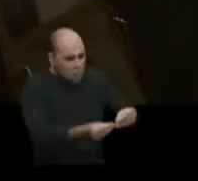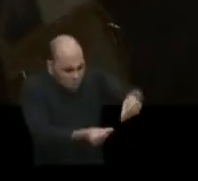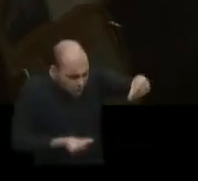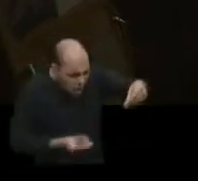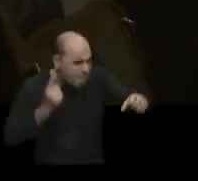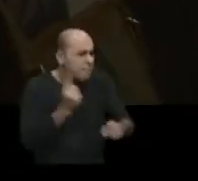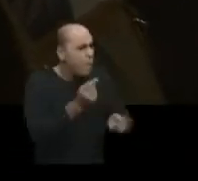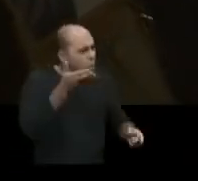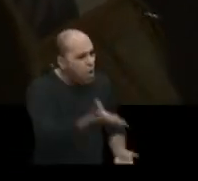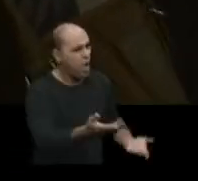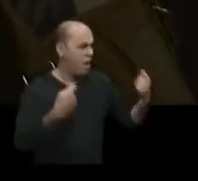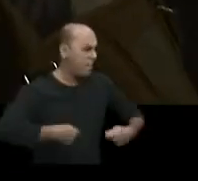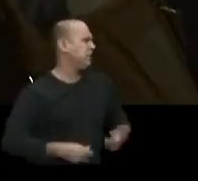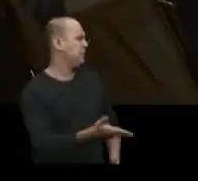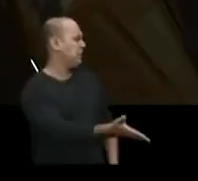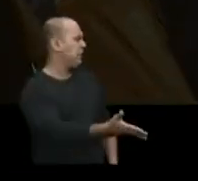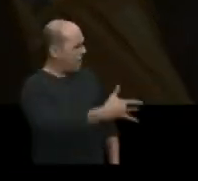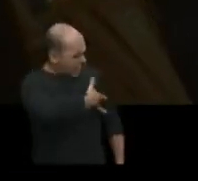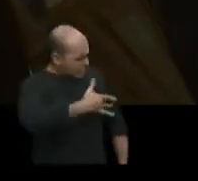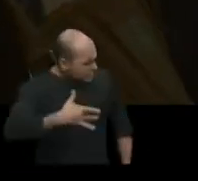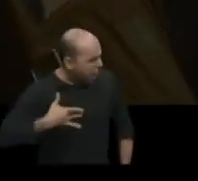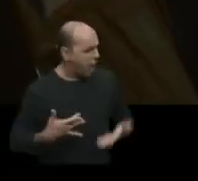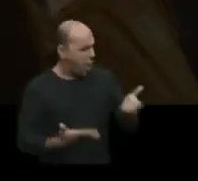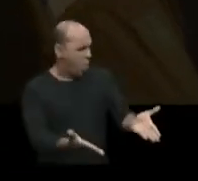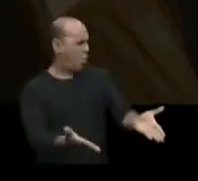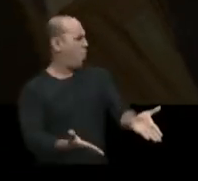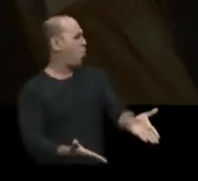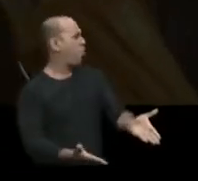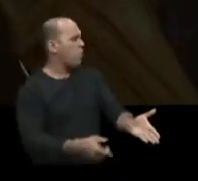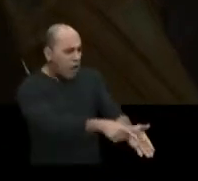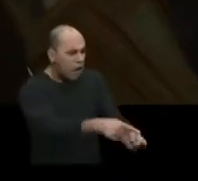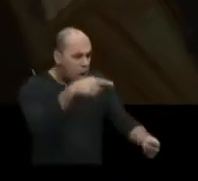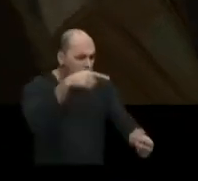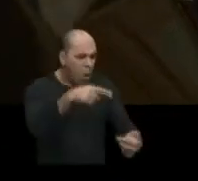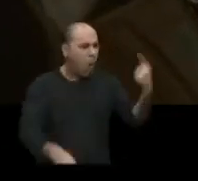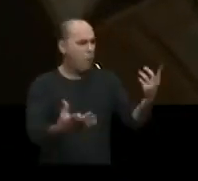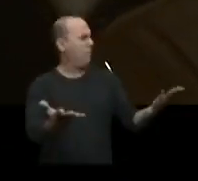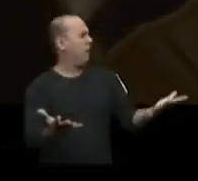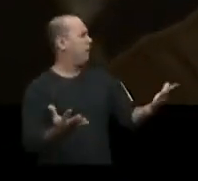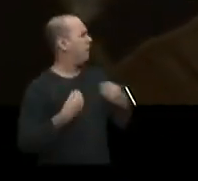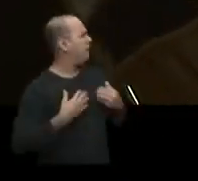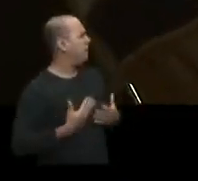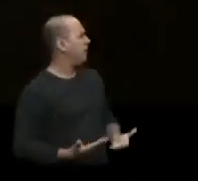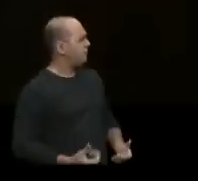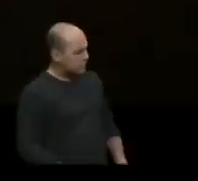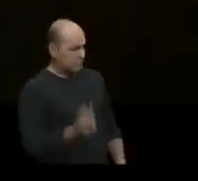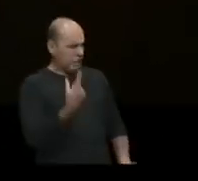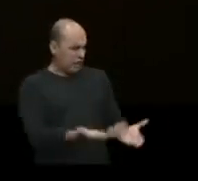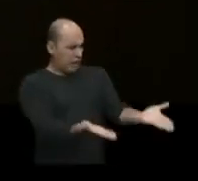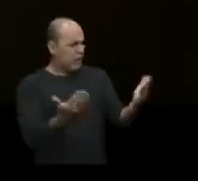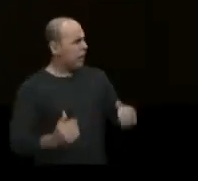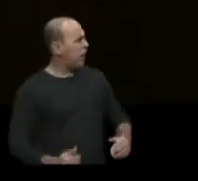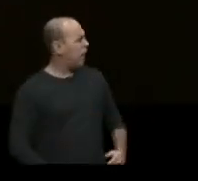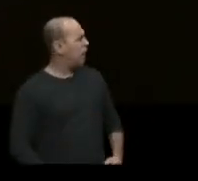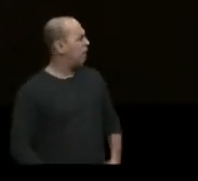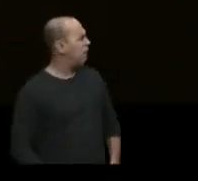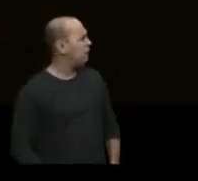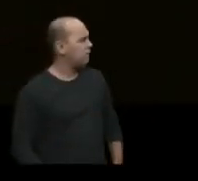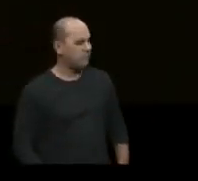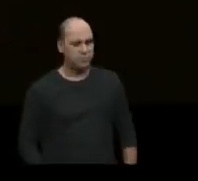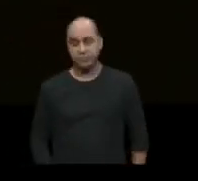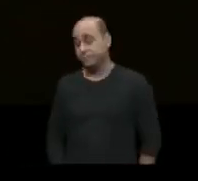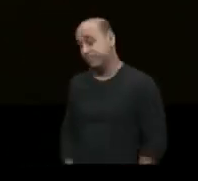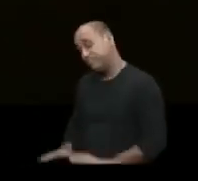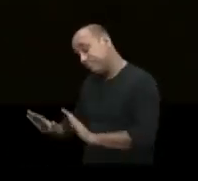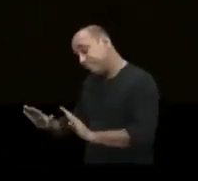Meu filho é um garoto saudável. Isso aqui... não faz nenhum sentido pra mim. Bom,